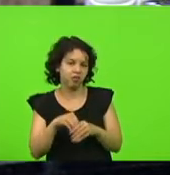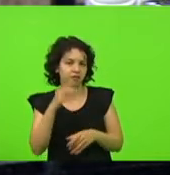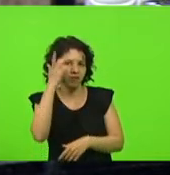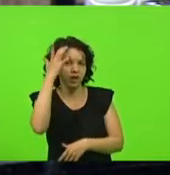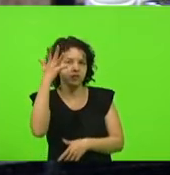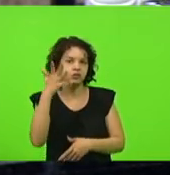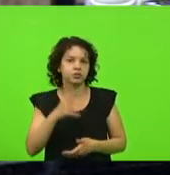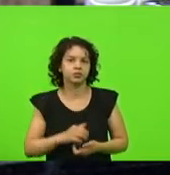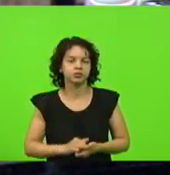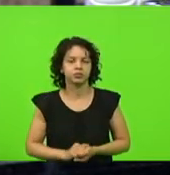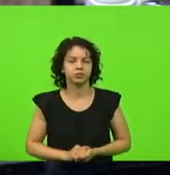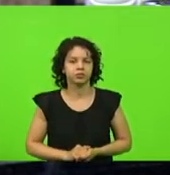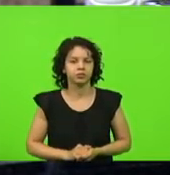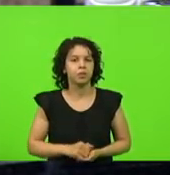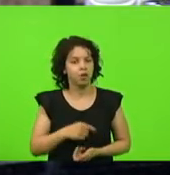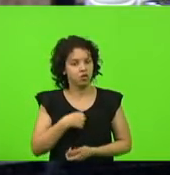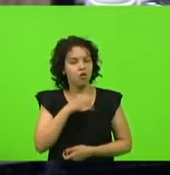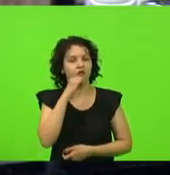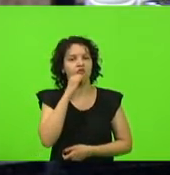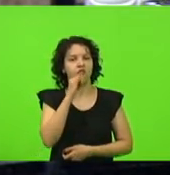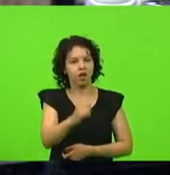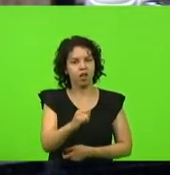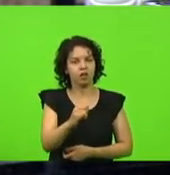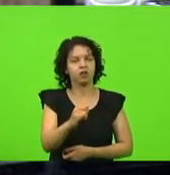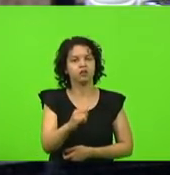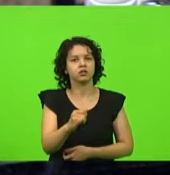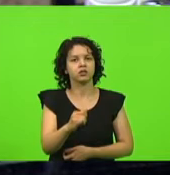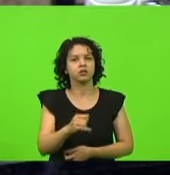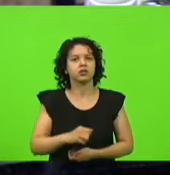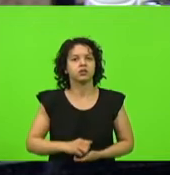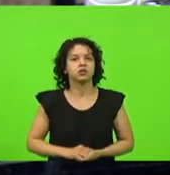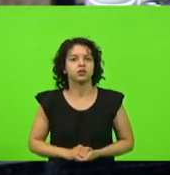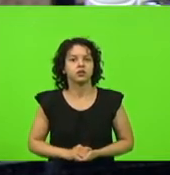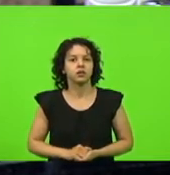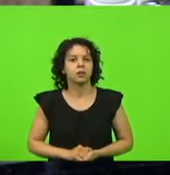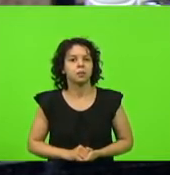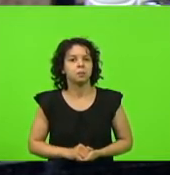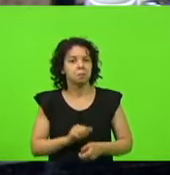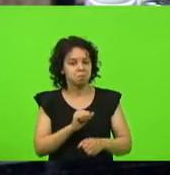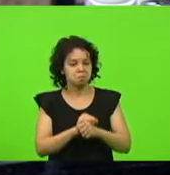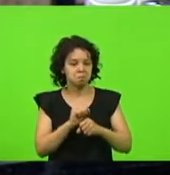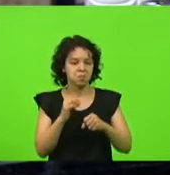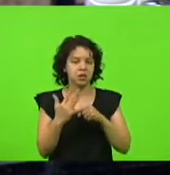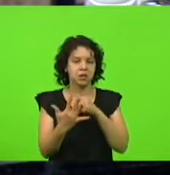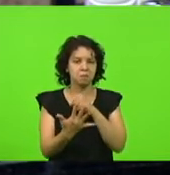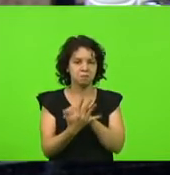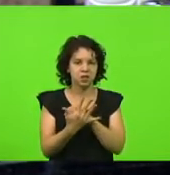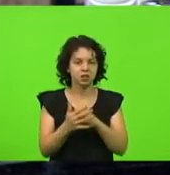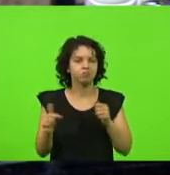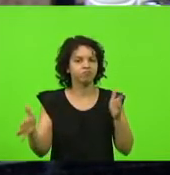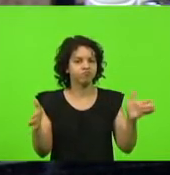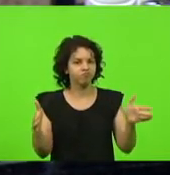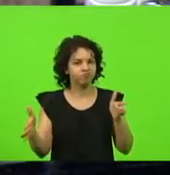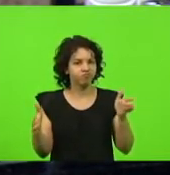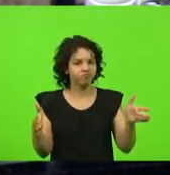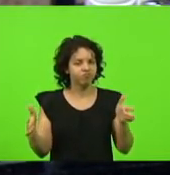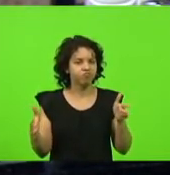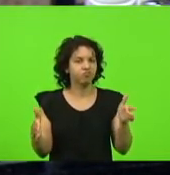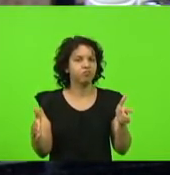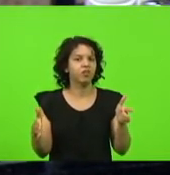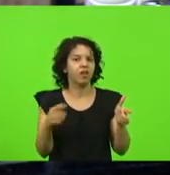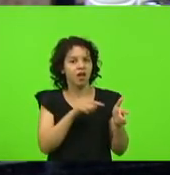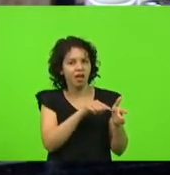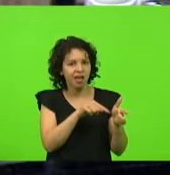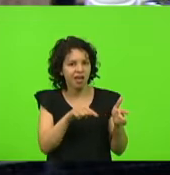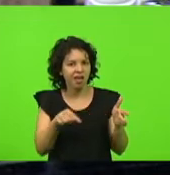Mas eu vou te contar, essa pandemia causou um retardadismo